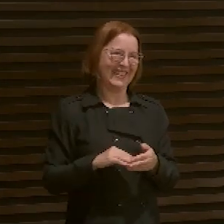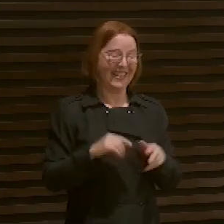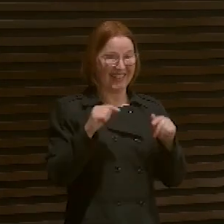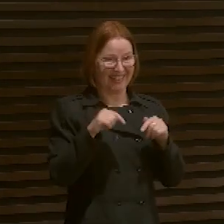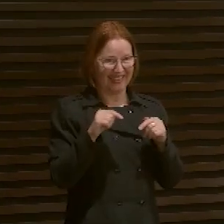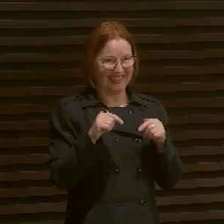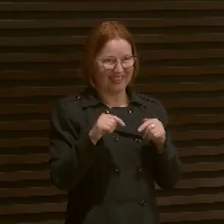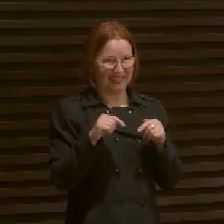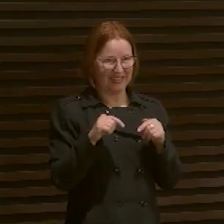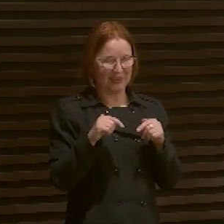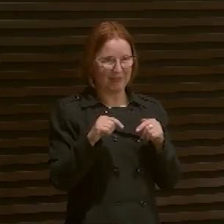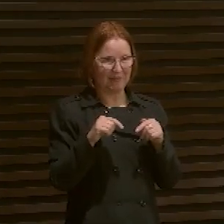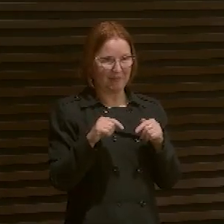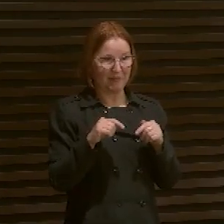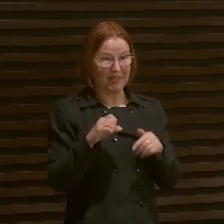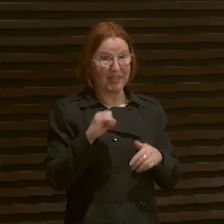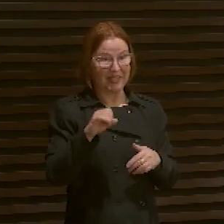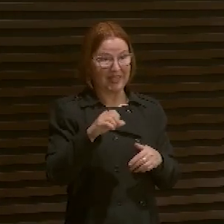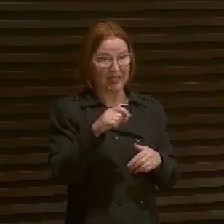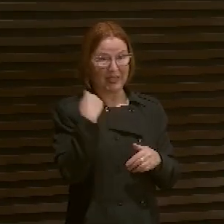Aqui, se a gente olhar, irmãos, num primeiro momento,